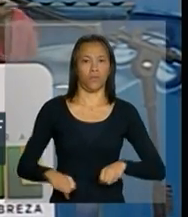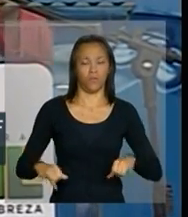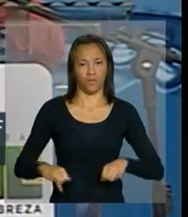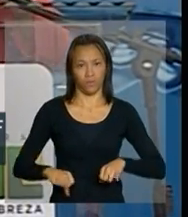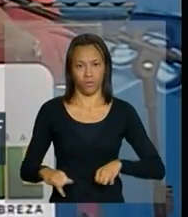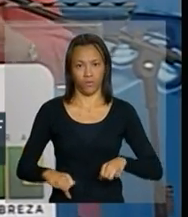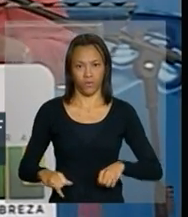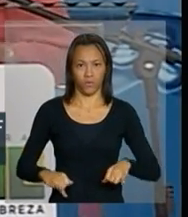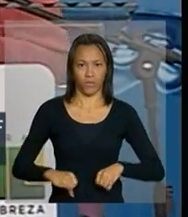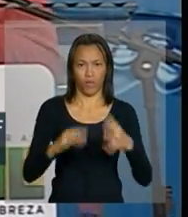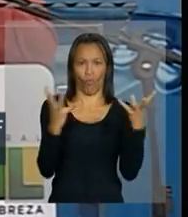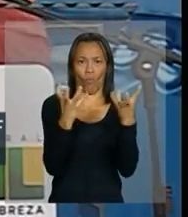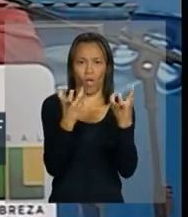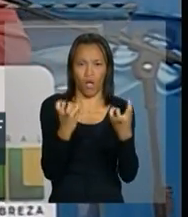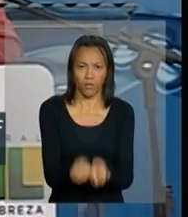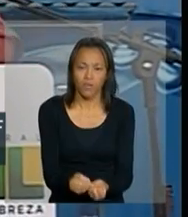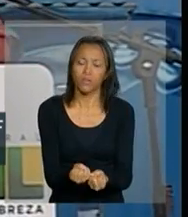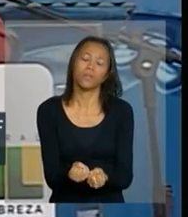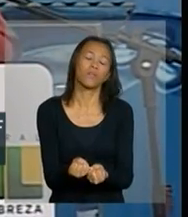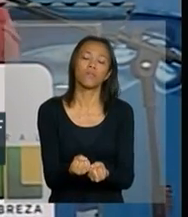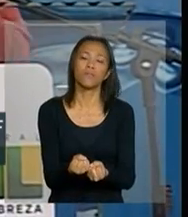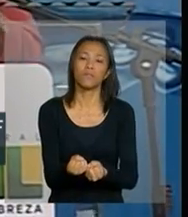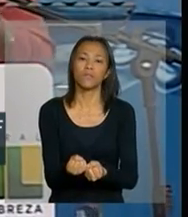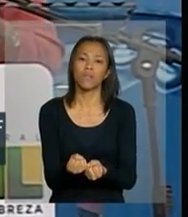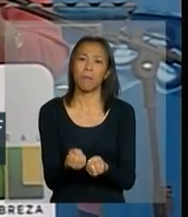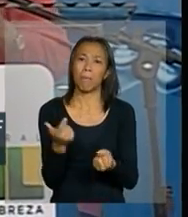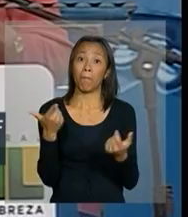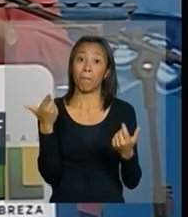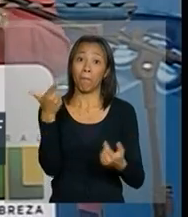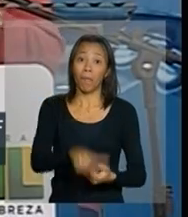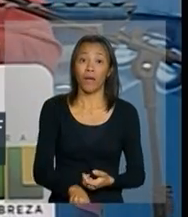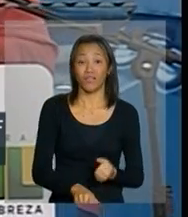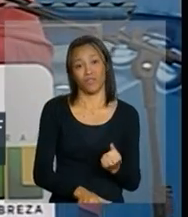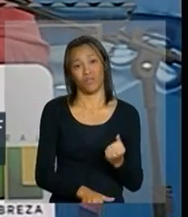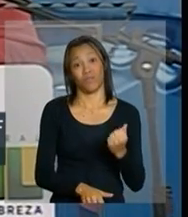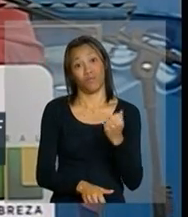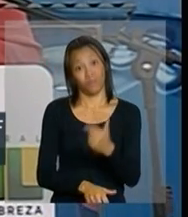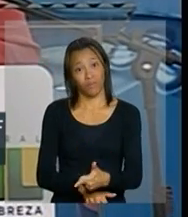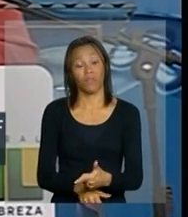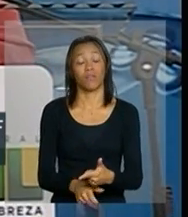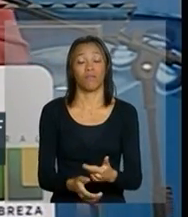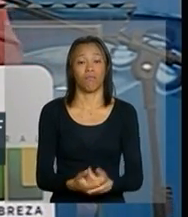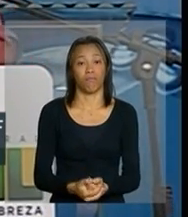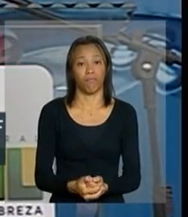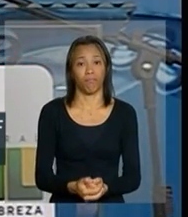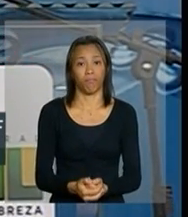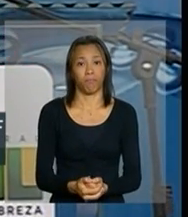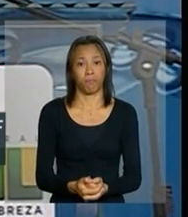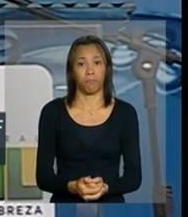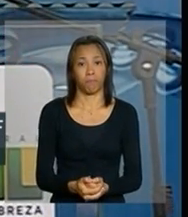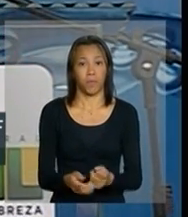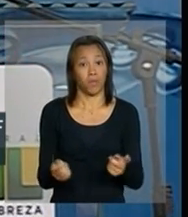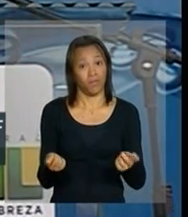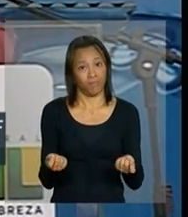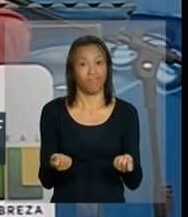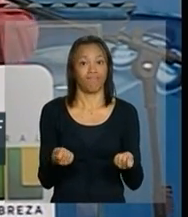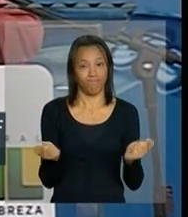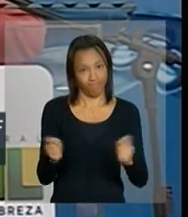com a seca mais do que seria o